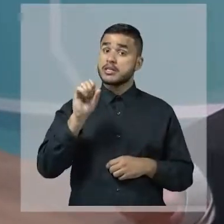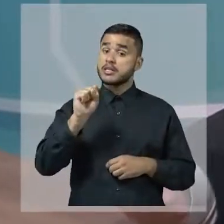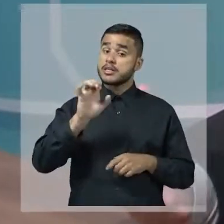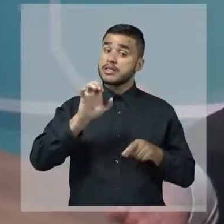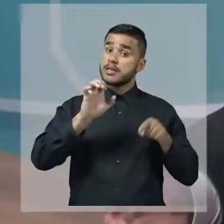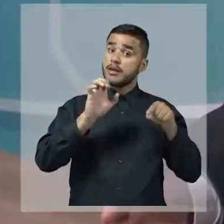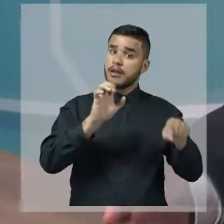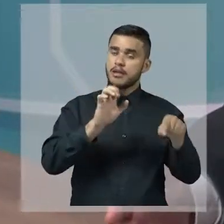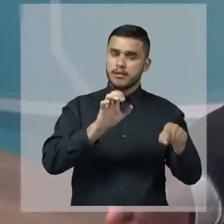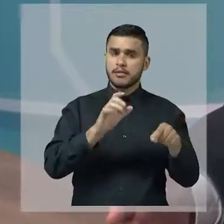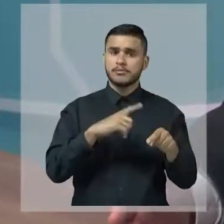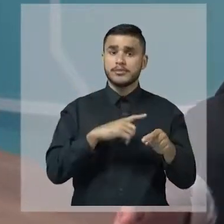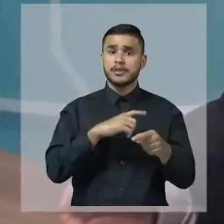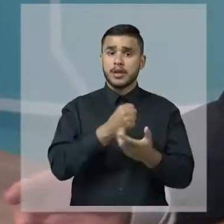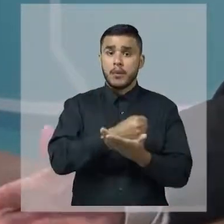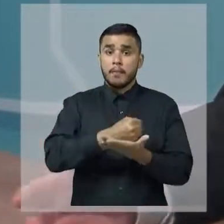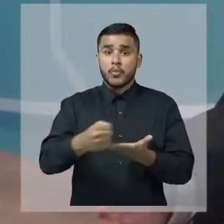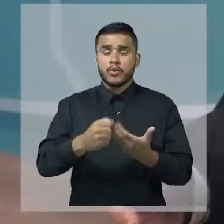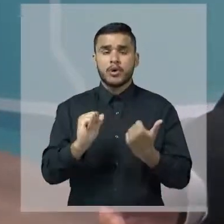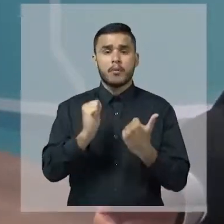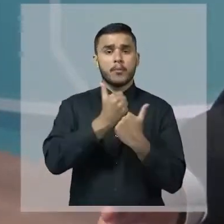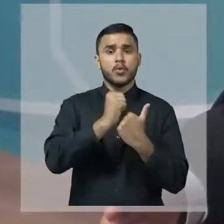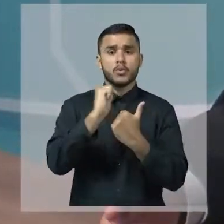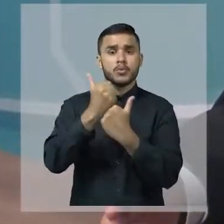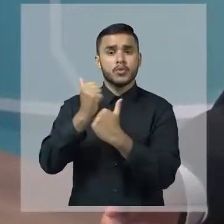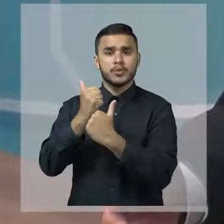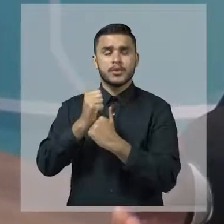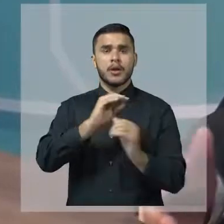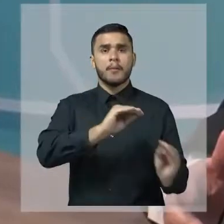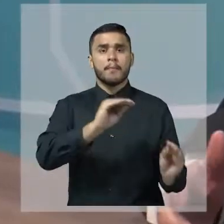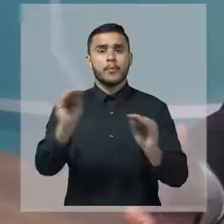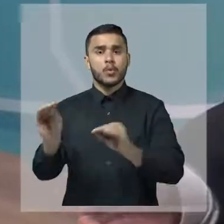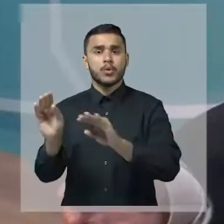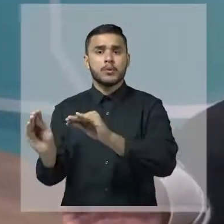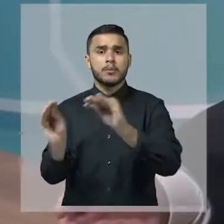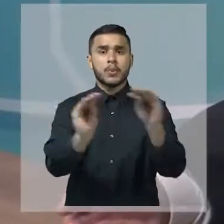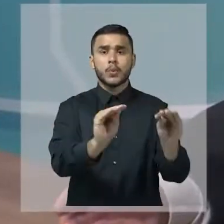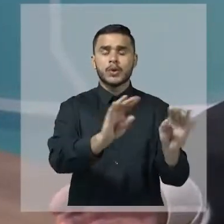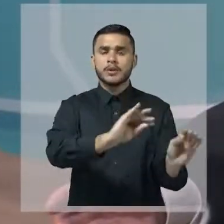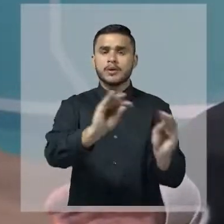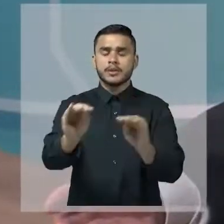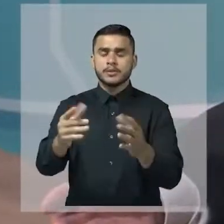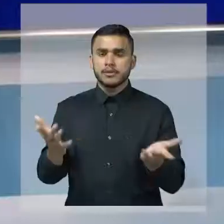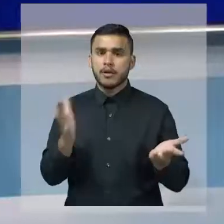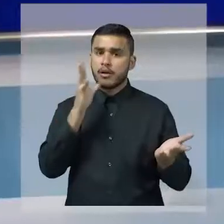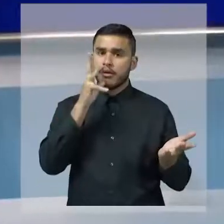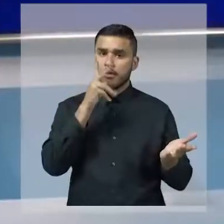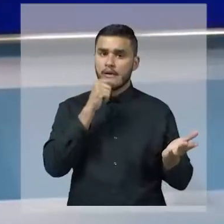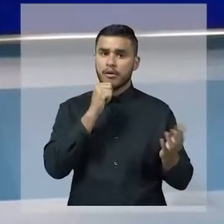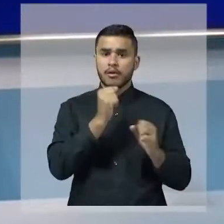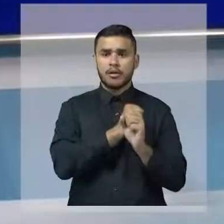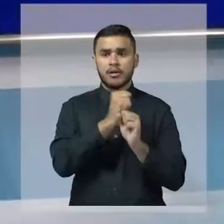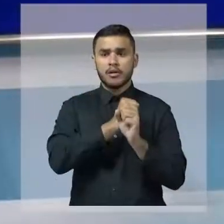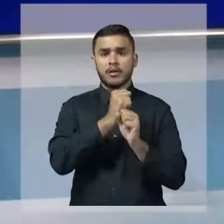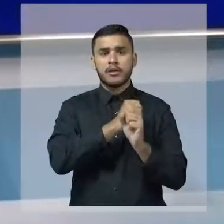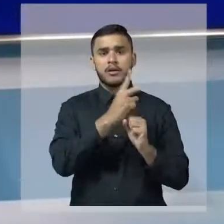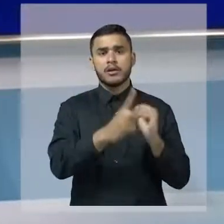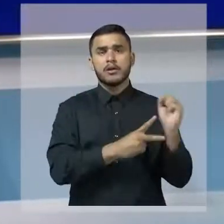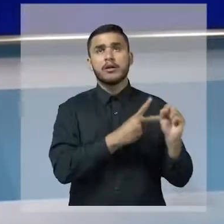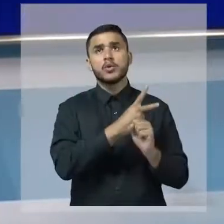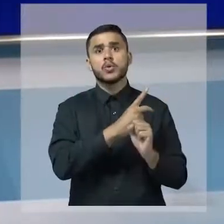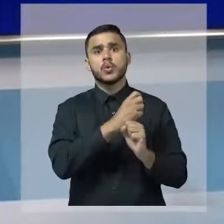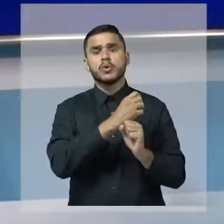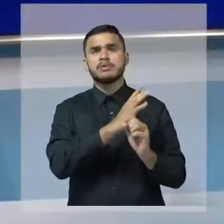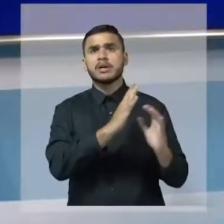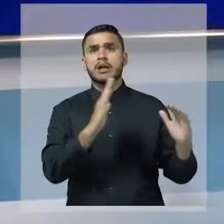eles têm um mandato curto, podendo ser reconduzidos, mas muitas vezes o processo demora mais do que 2 ou mesmo mais do que